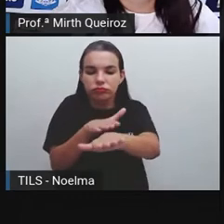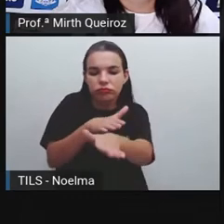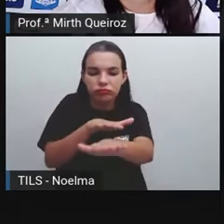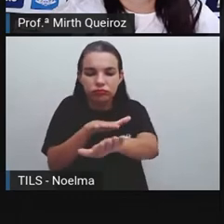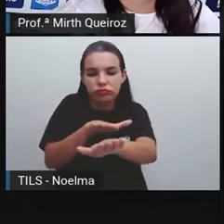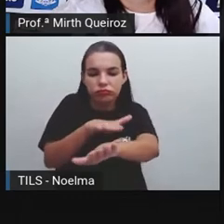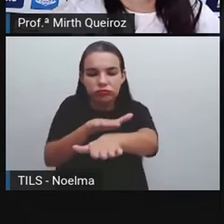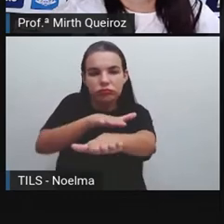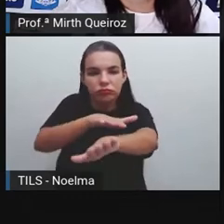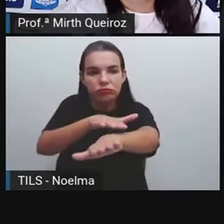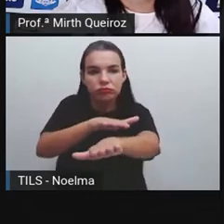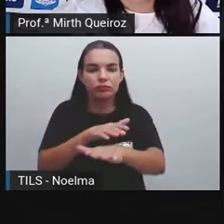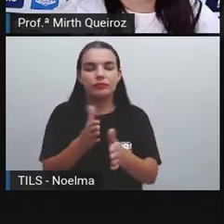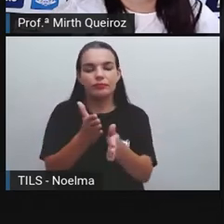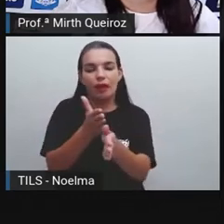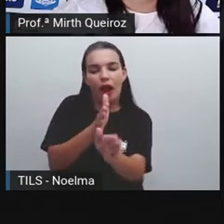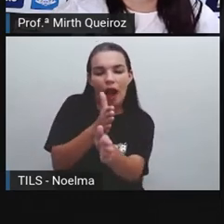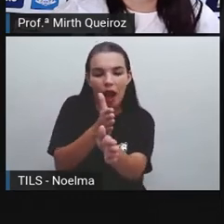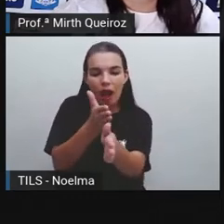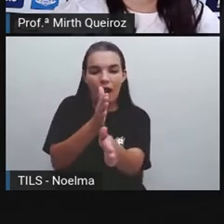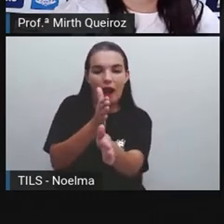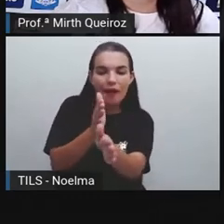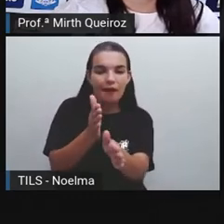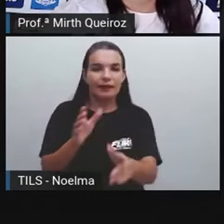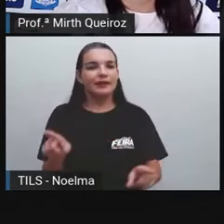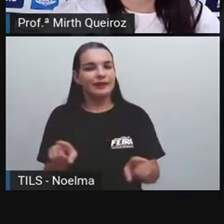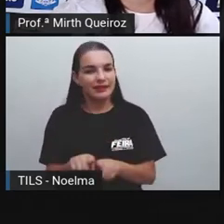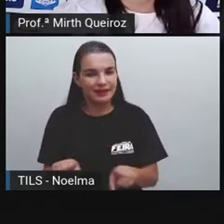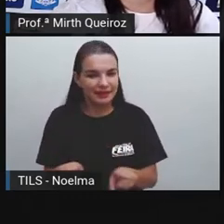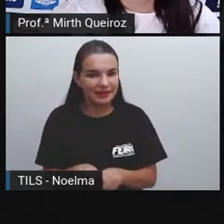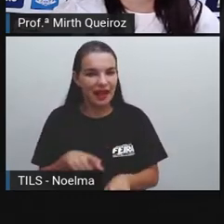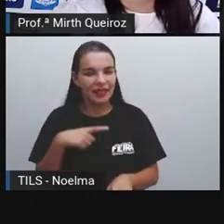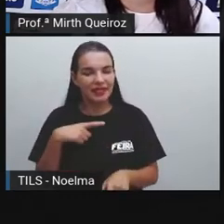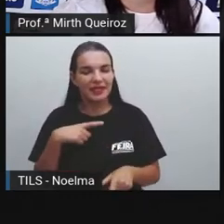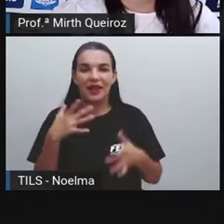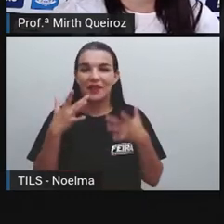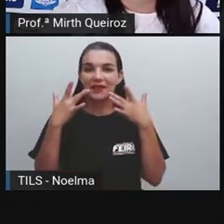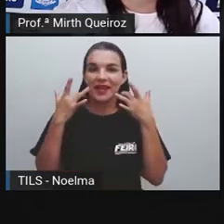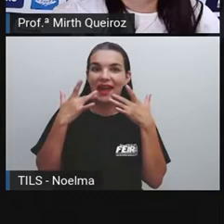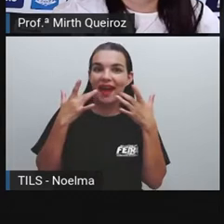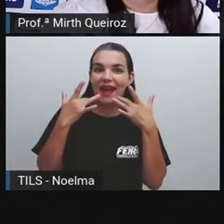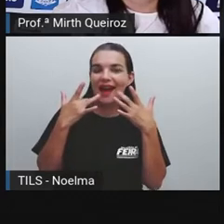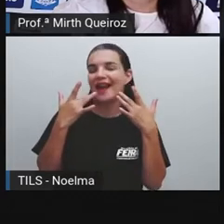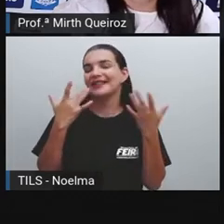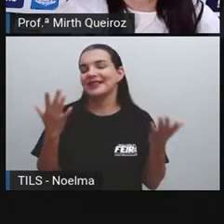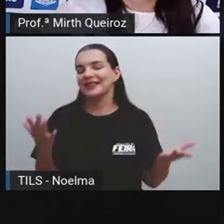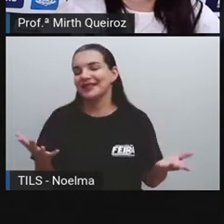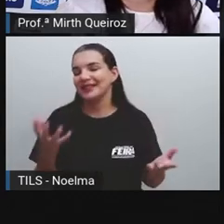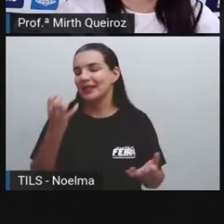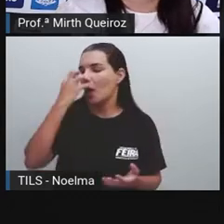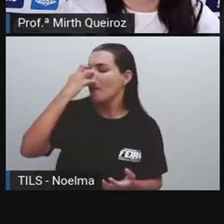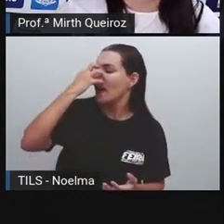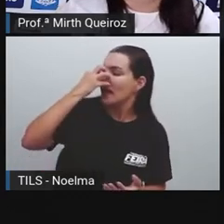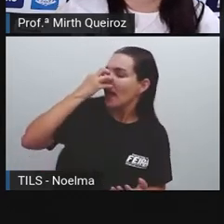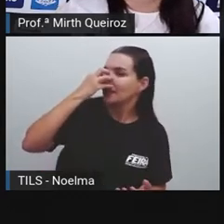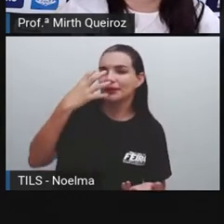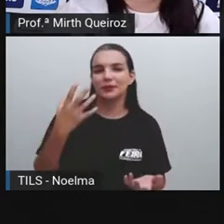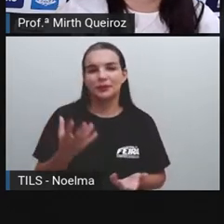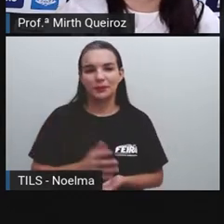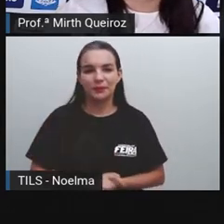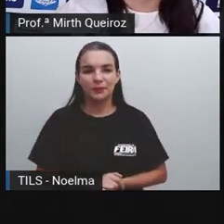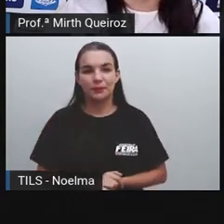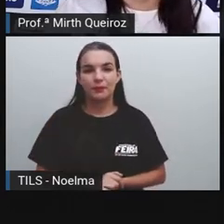de atividades dentro de um circo, além, né, daquela parte teatral que tem entre os